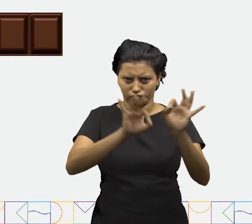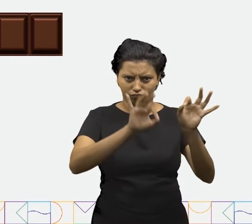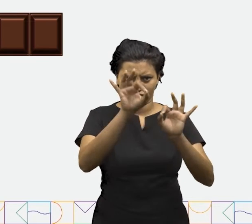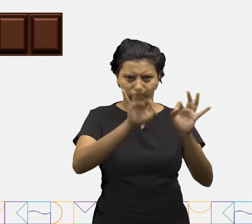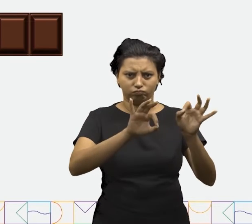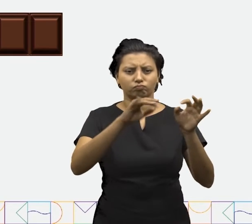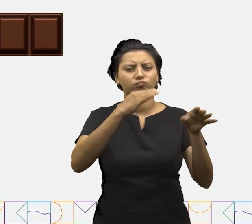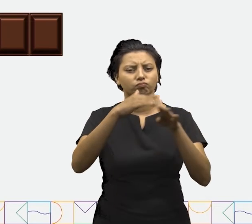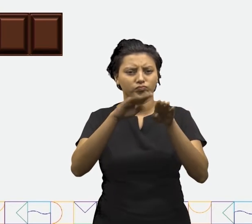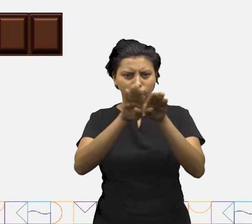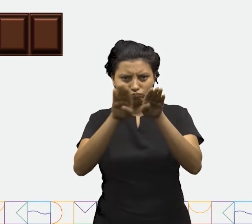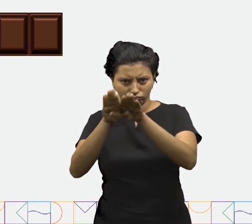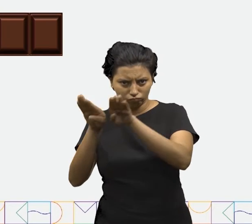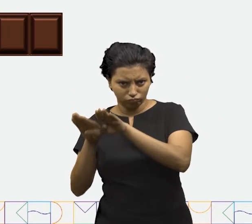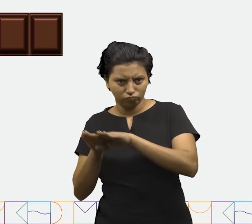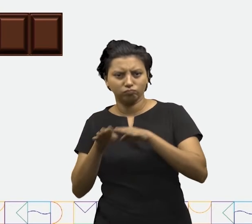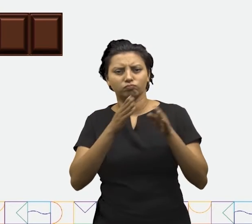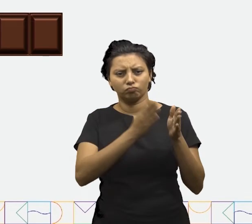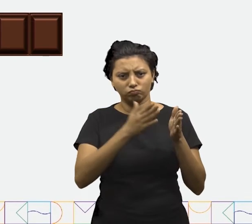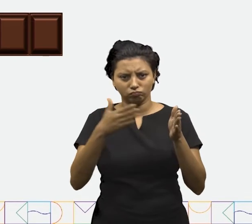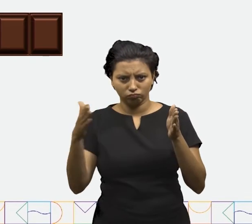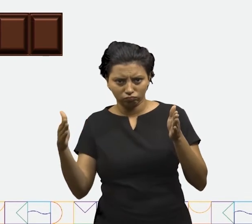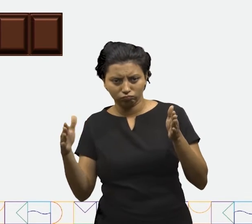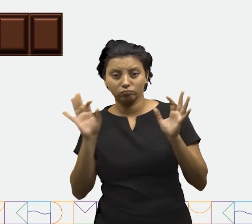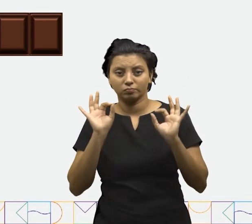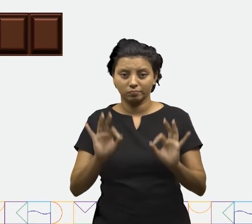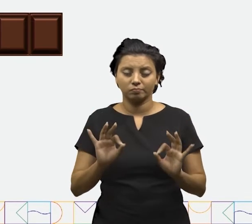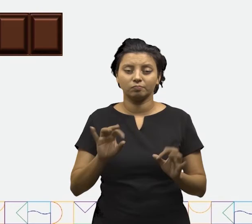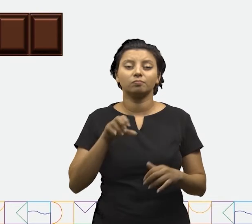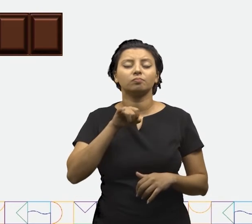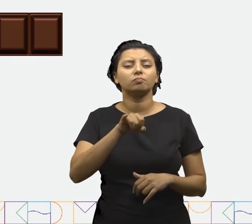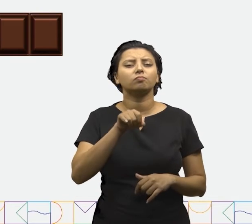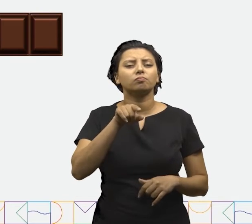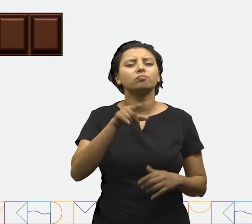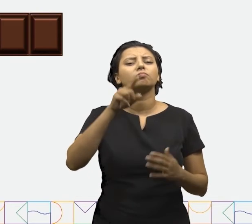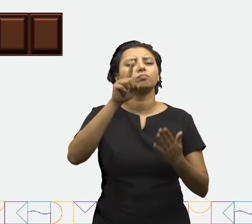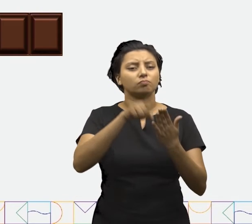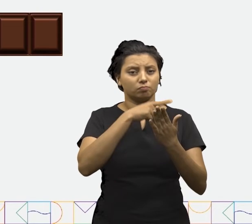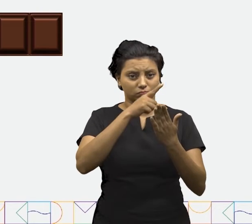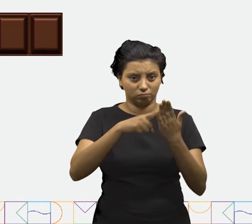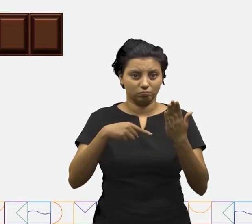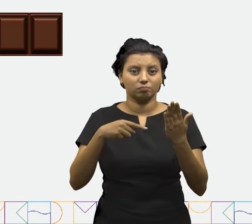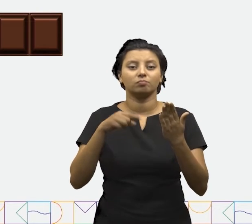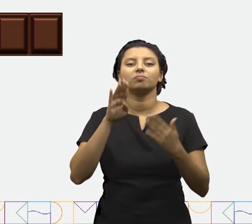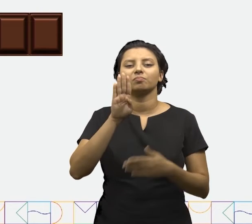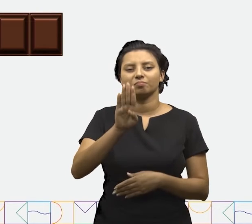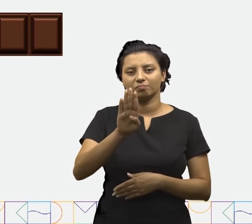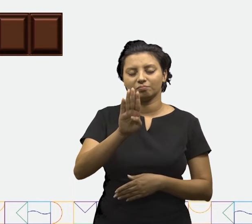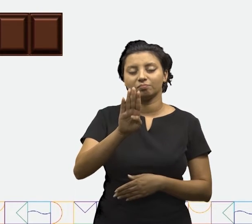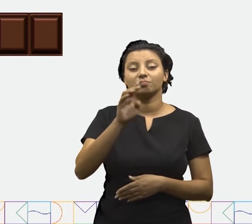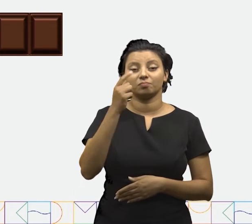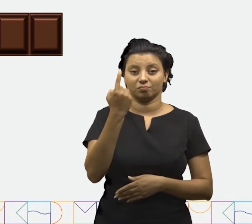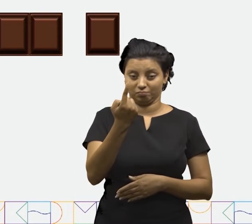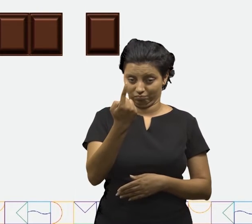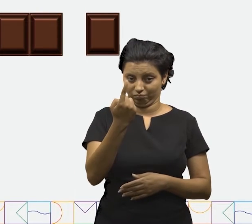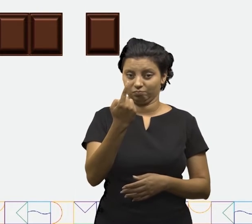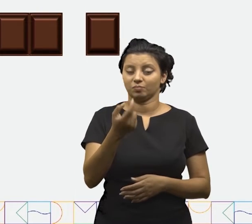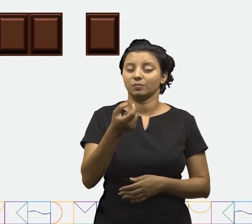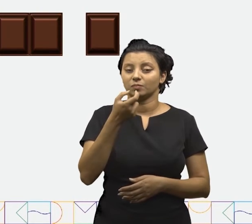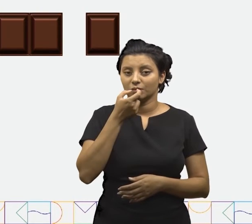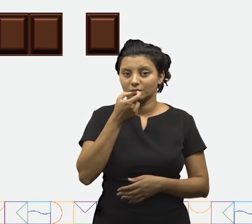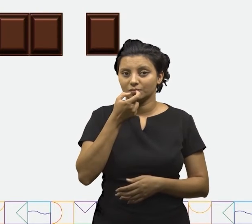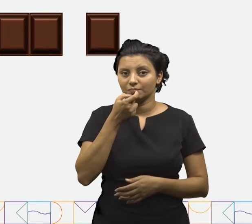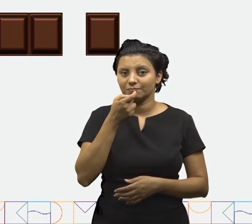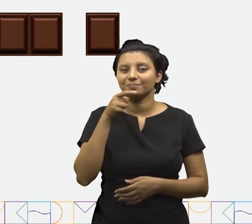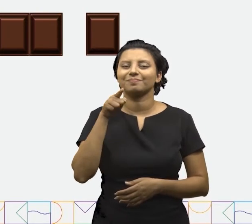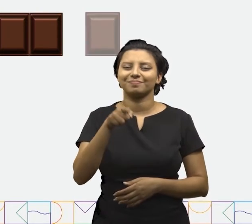essa sequência. Tudo bem? E aí? Se você marcou a letra B com 1